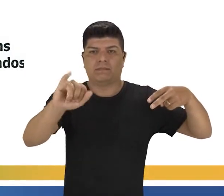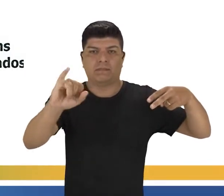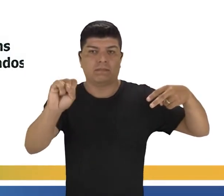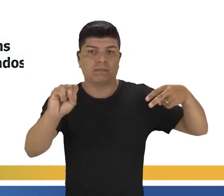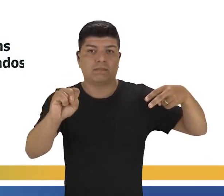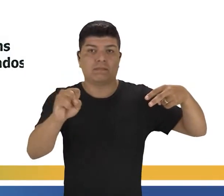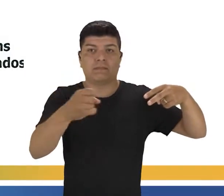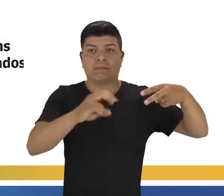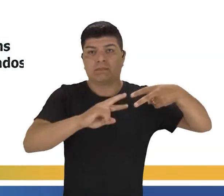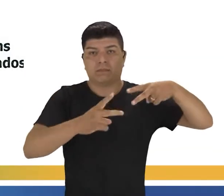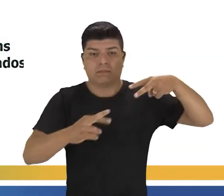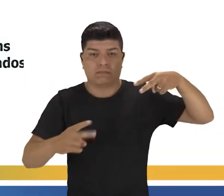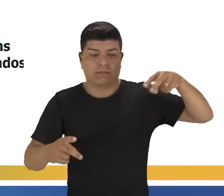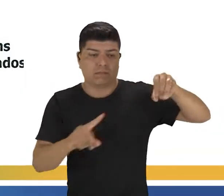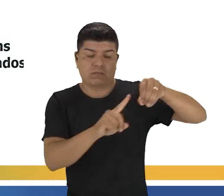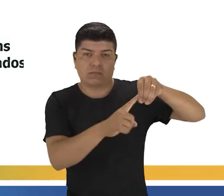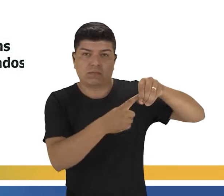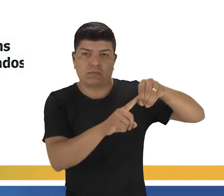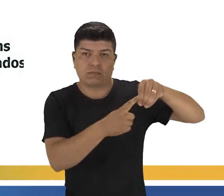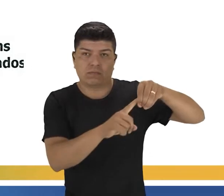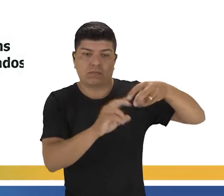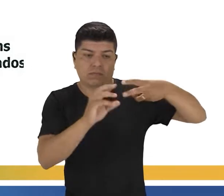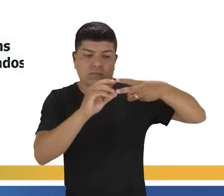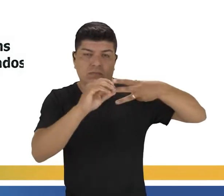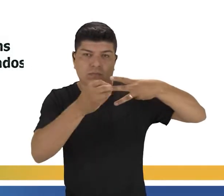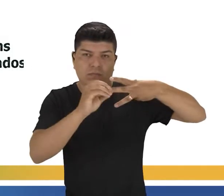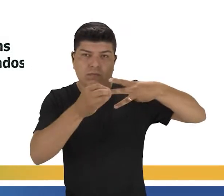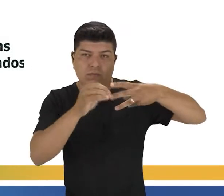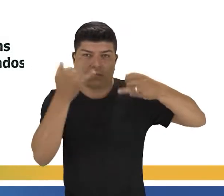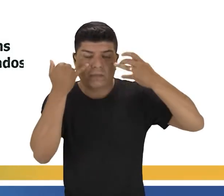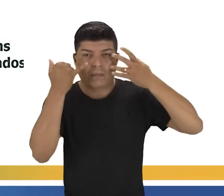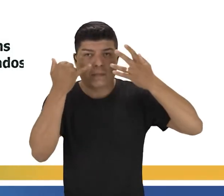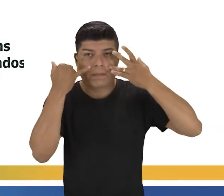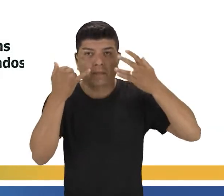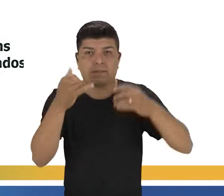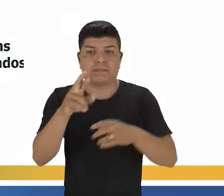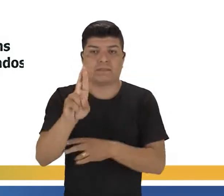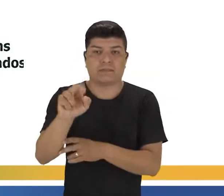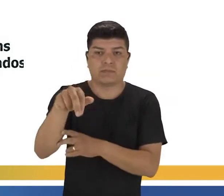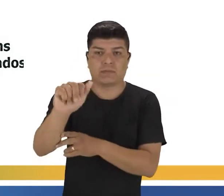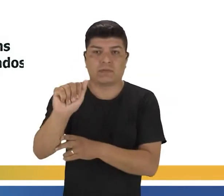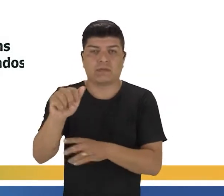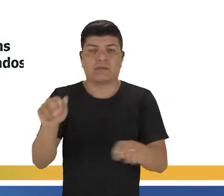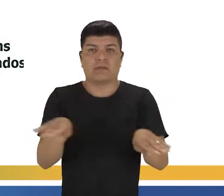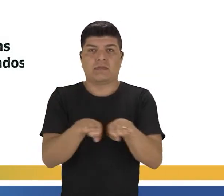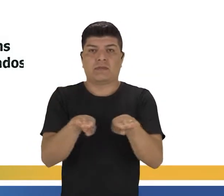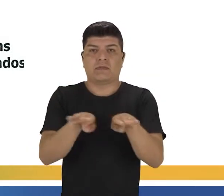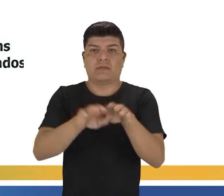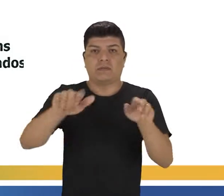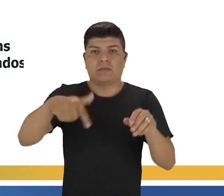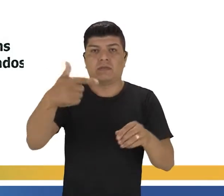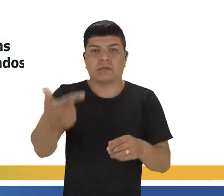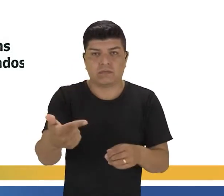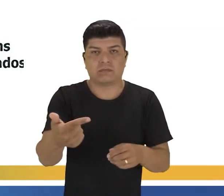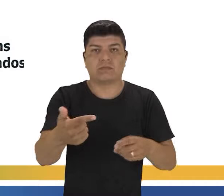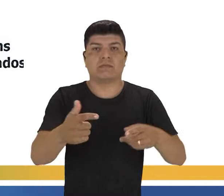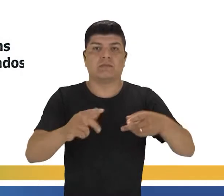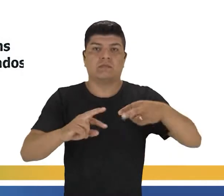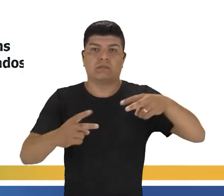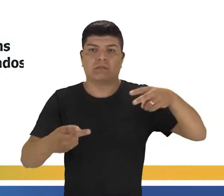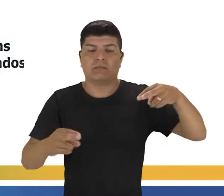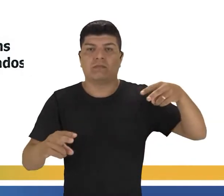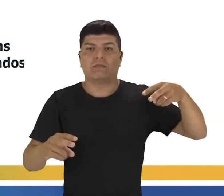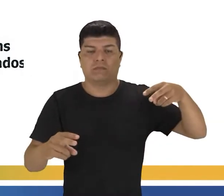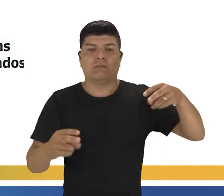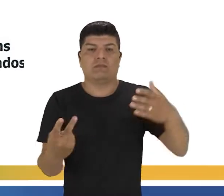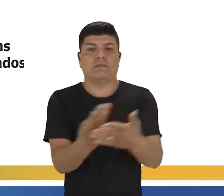célula vai ser o RNA mensageiro. Depois de ter sofrido o splicing, ele vai então para o